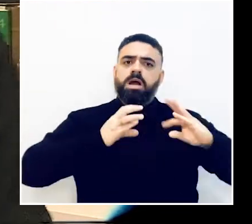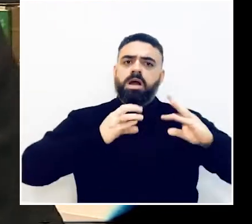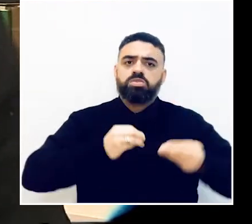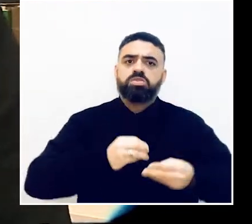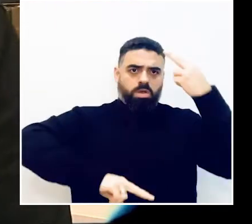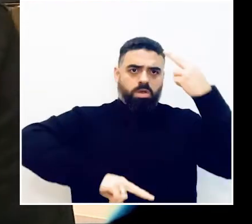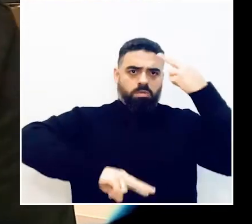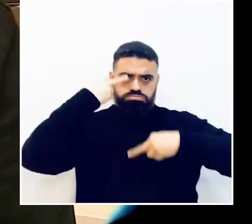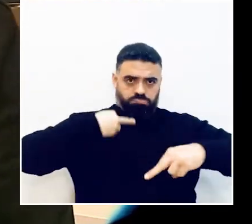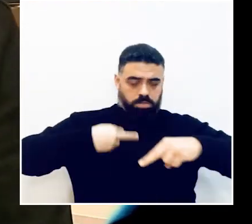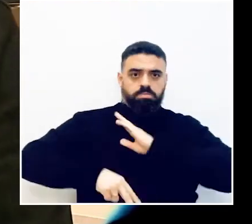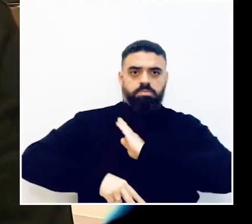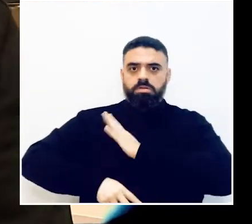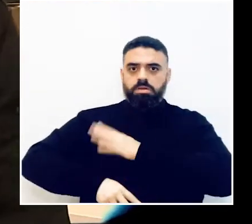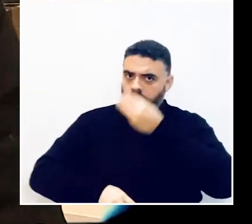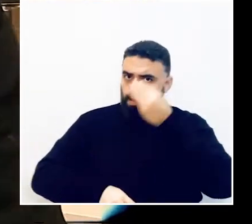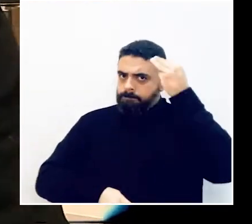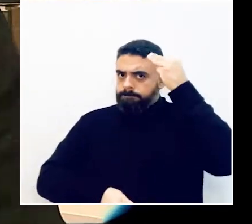igreja,